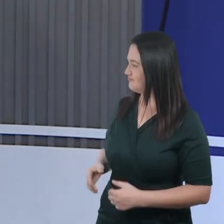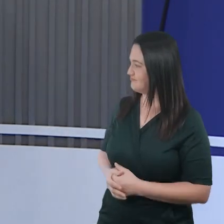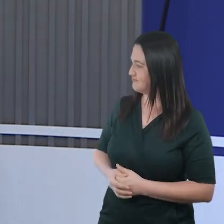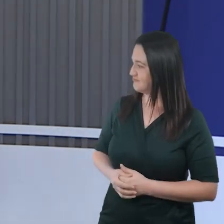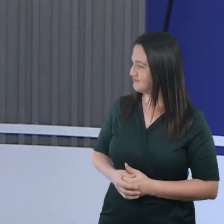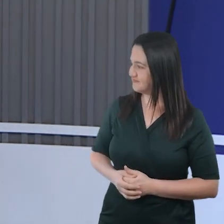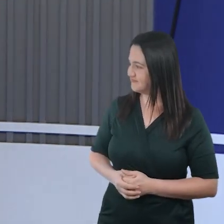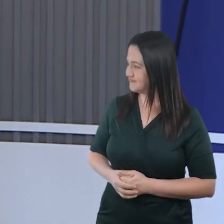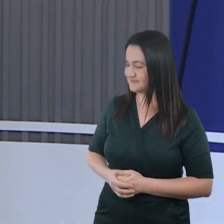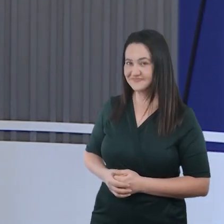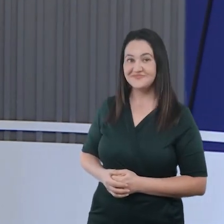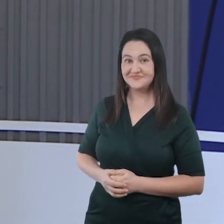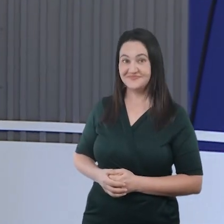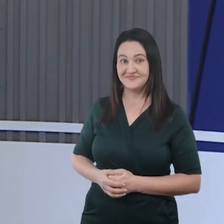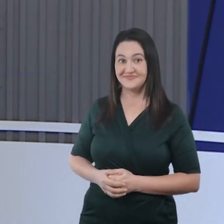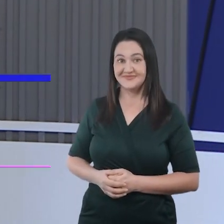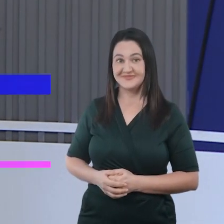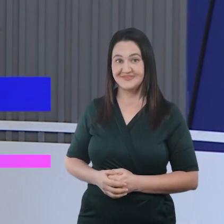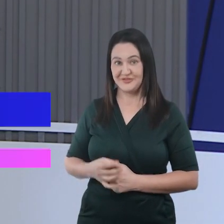é o seguinte,